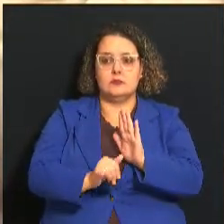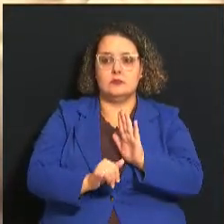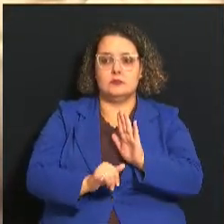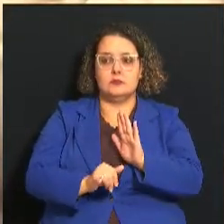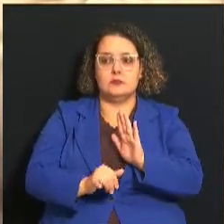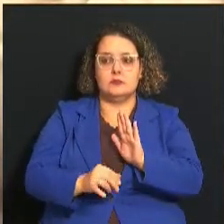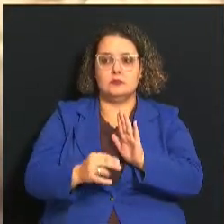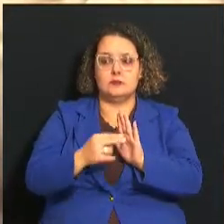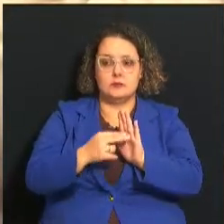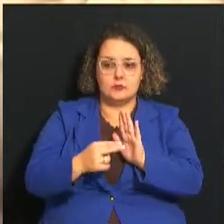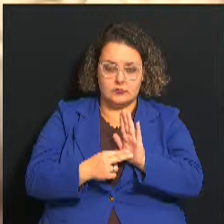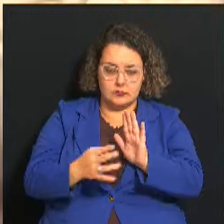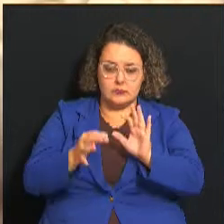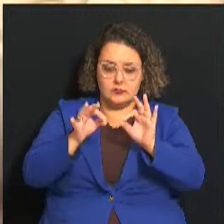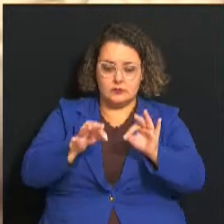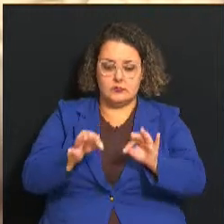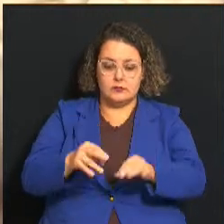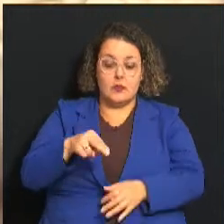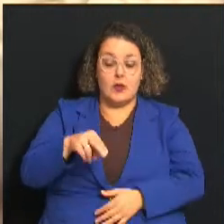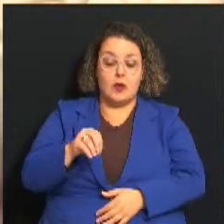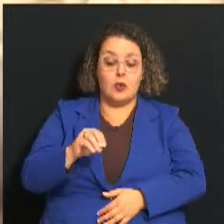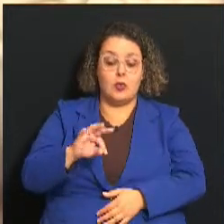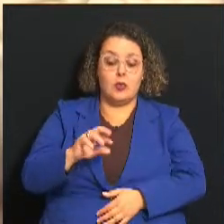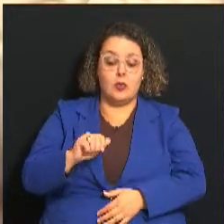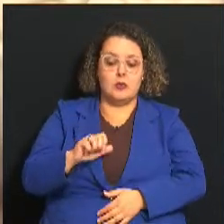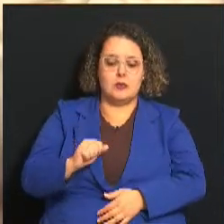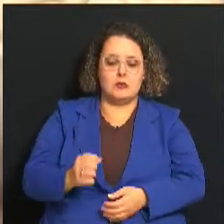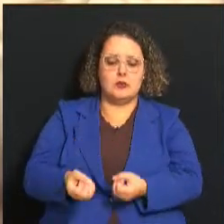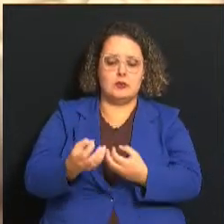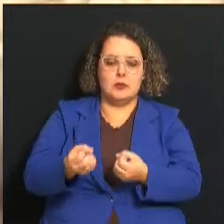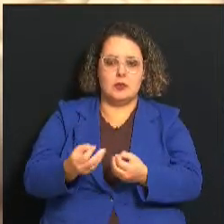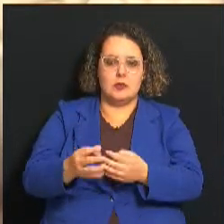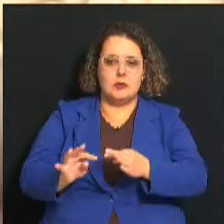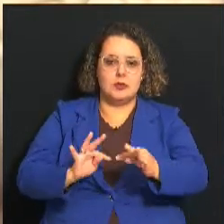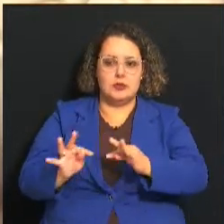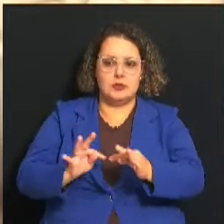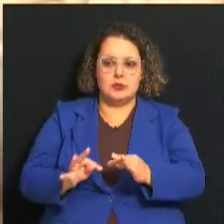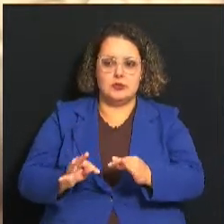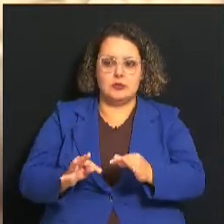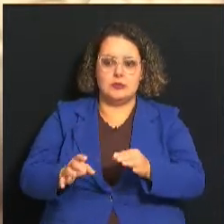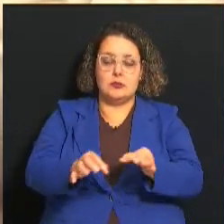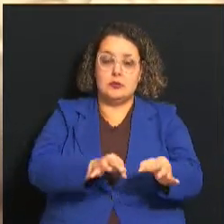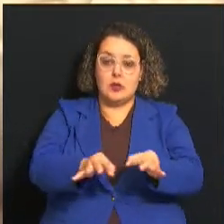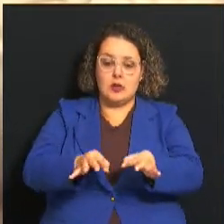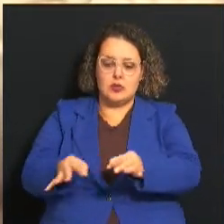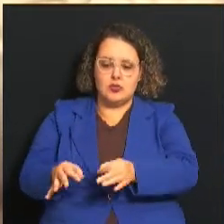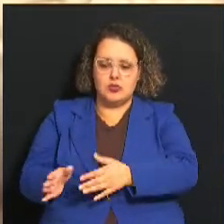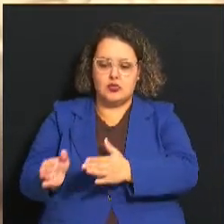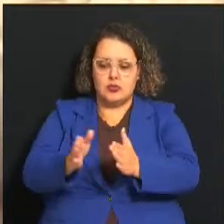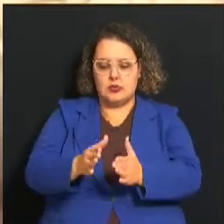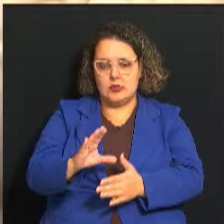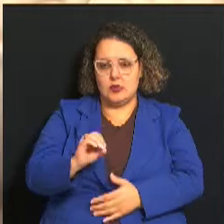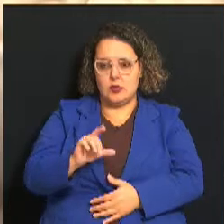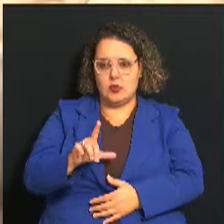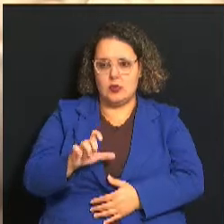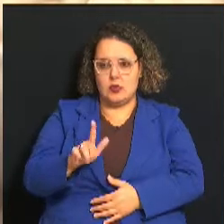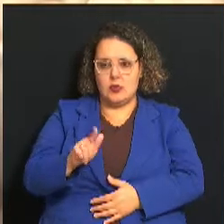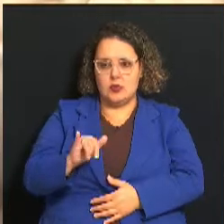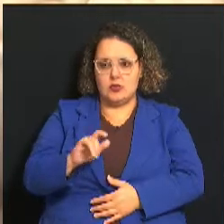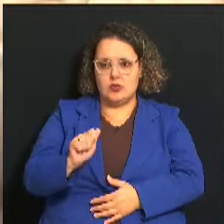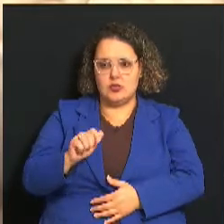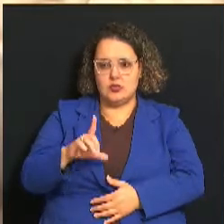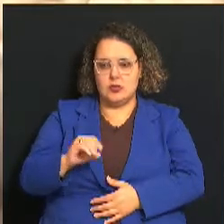técnicas elaborados pelos grupos de trabalho e pela direção colegiada. 2.